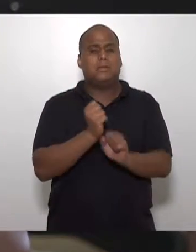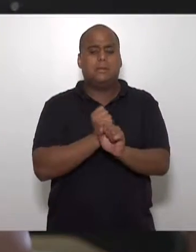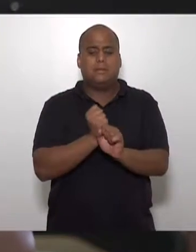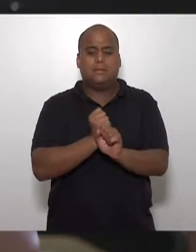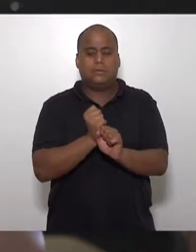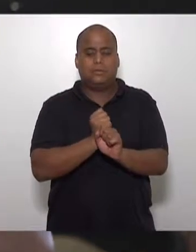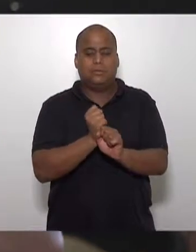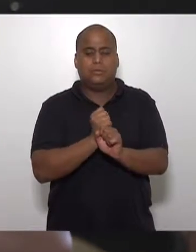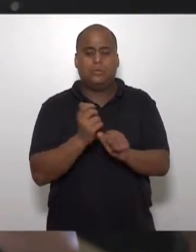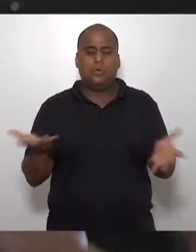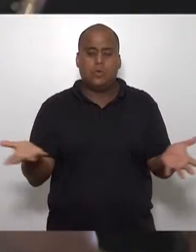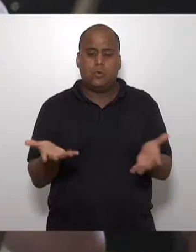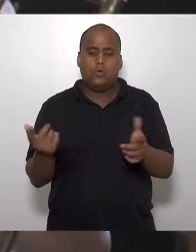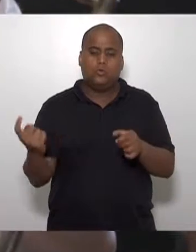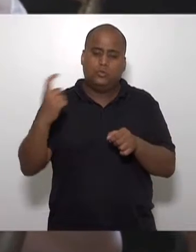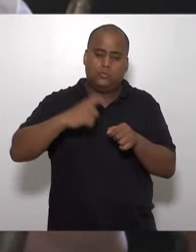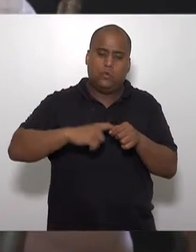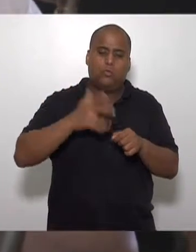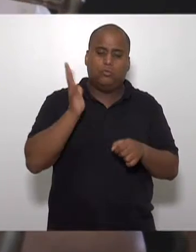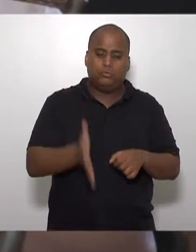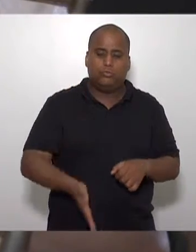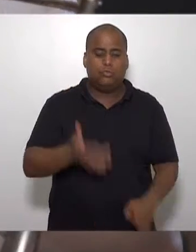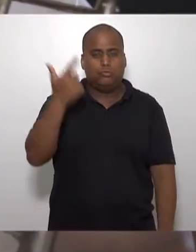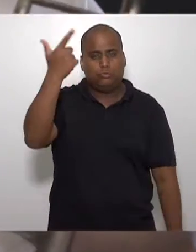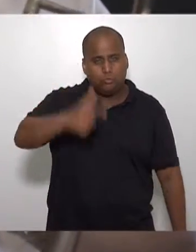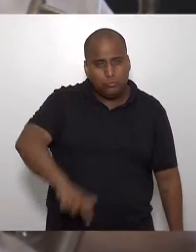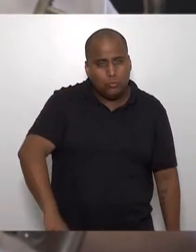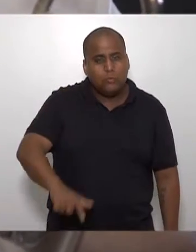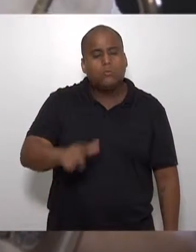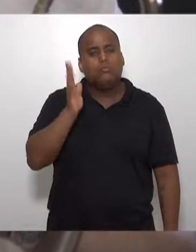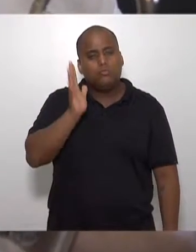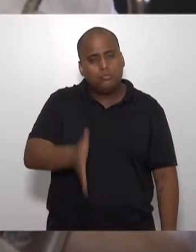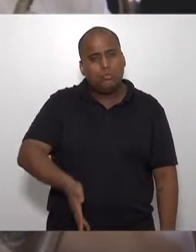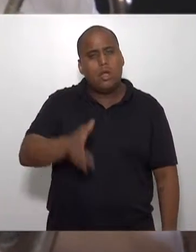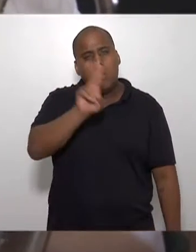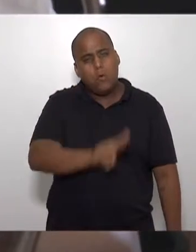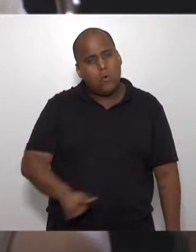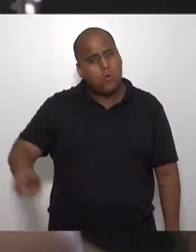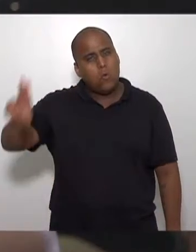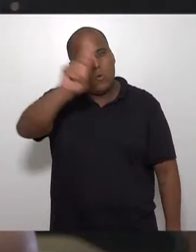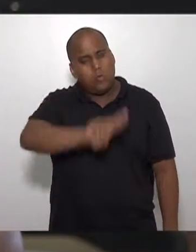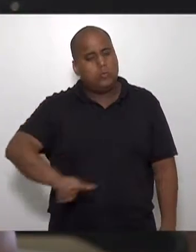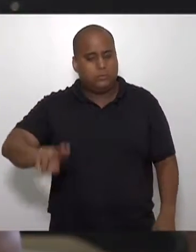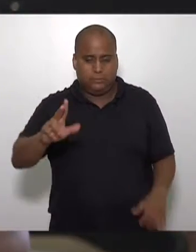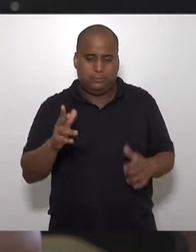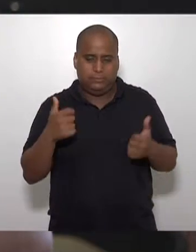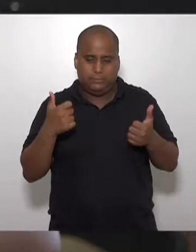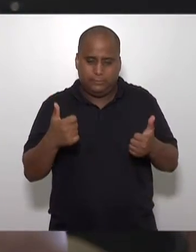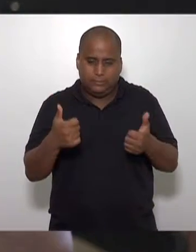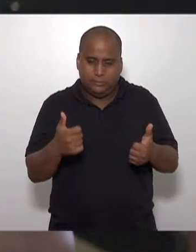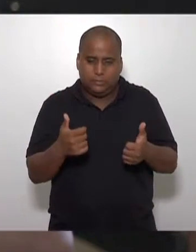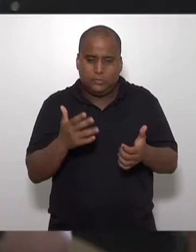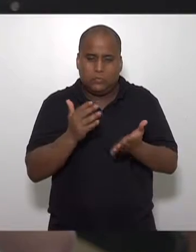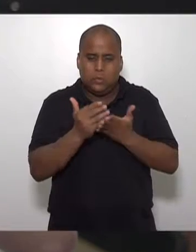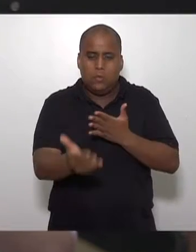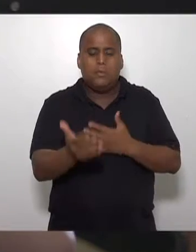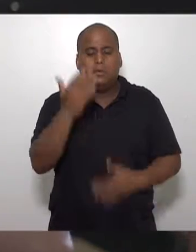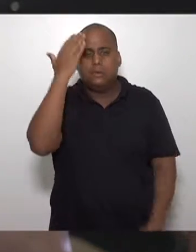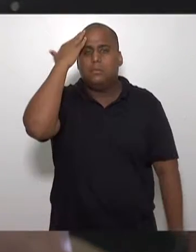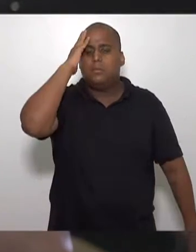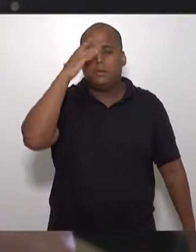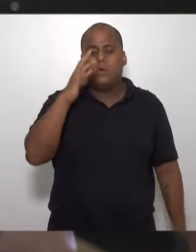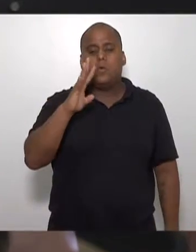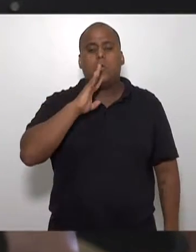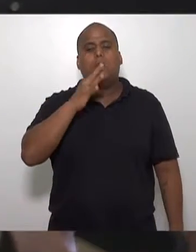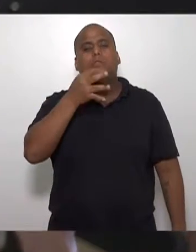mas hoje em dia e vem retomando seu espaço como instrumento utilizado normalmente vou tocar um pouco pra vocês